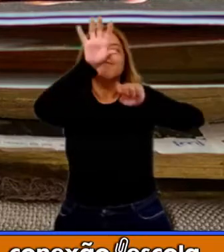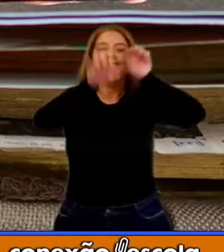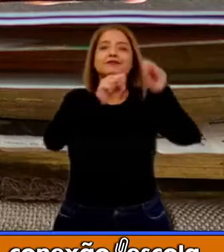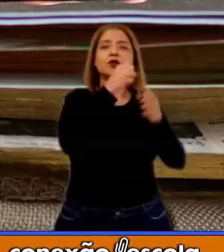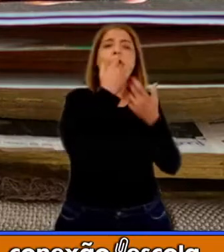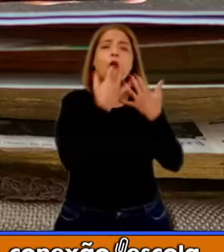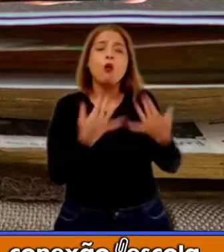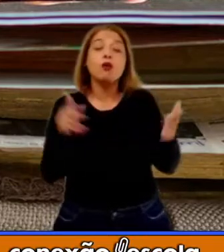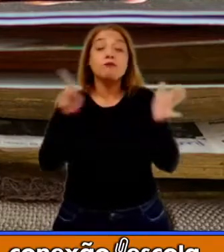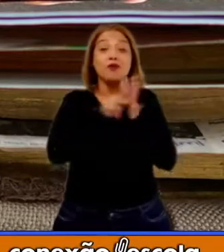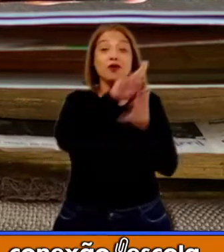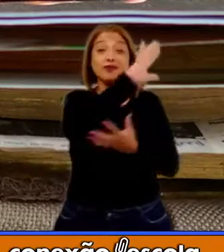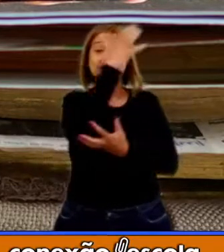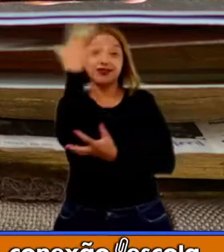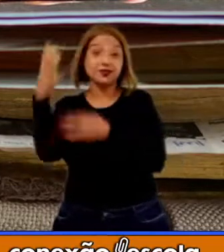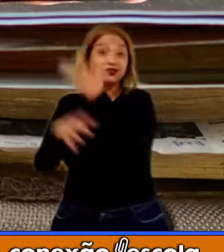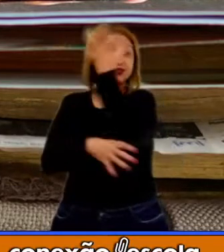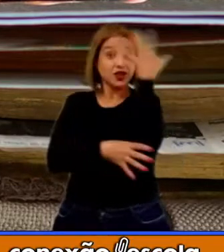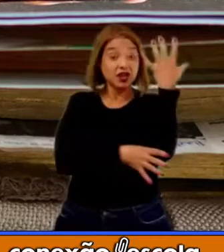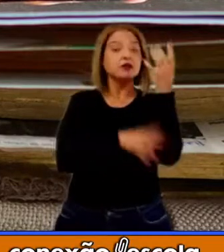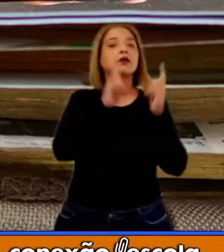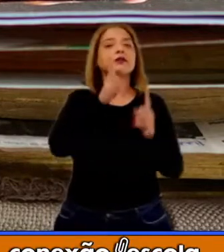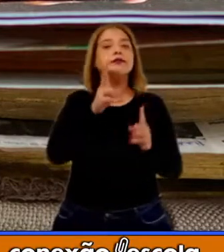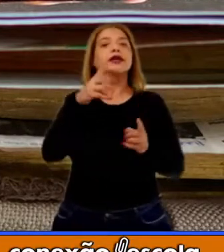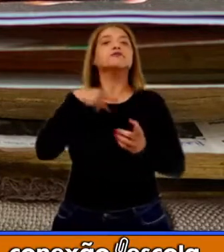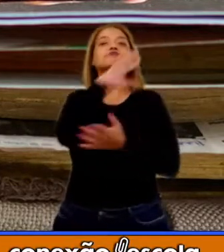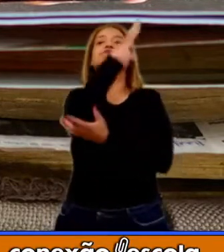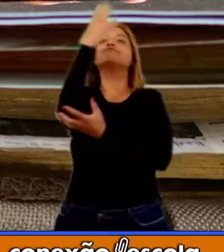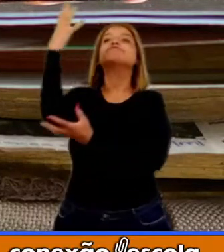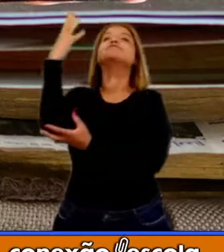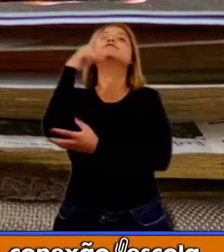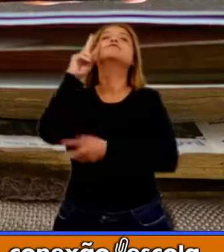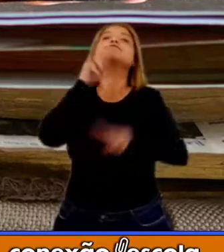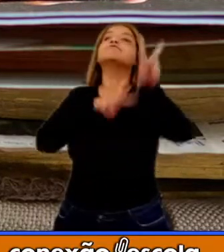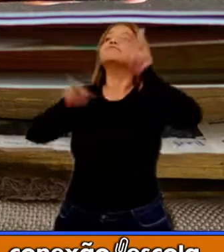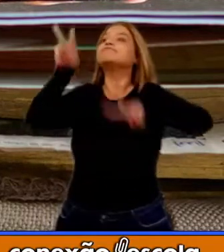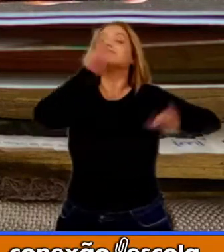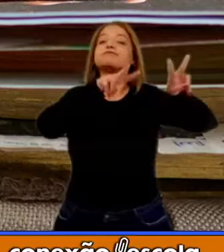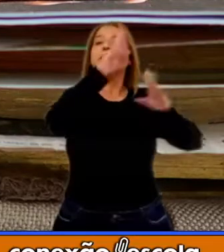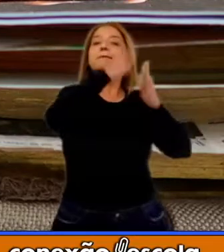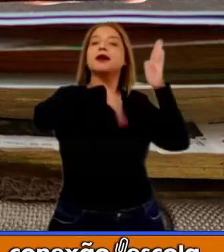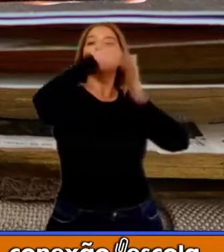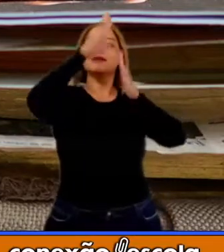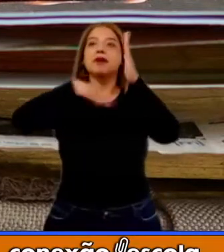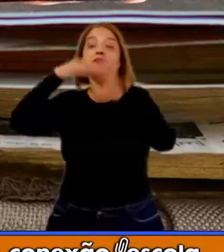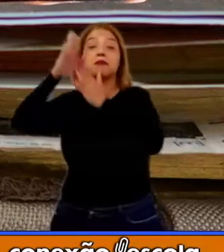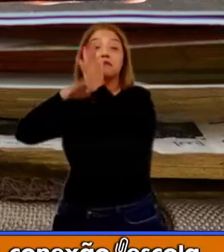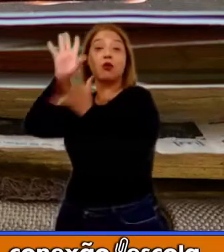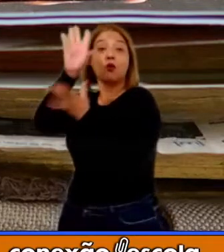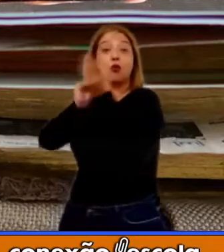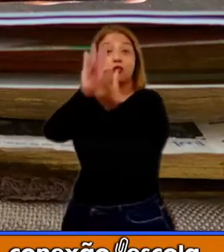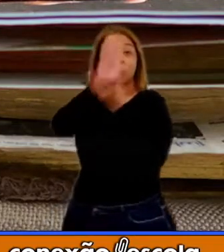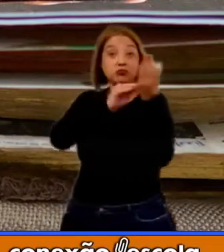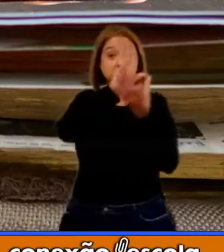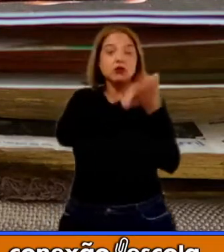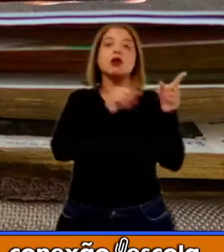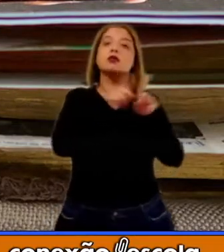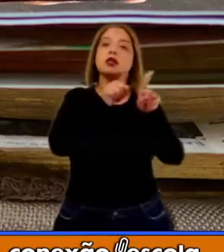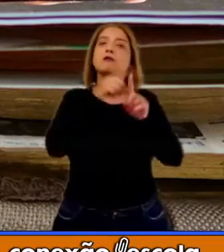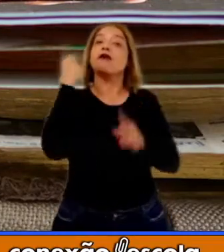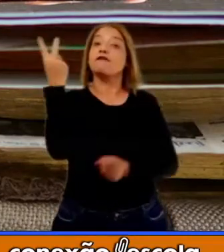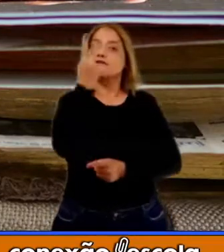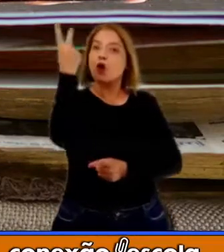quase sempre pintam ao ar livre. E também buscam valorizar a natureza. O